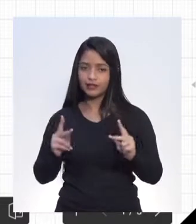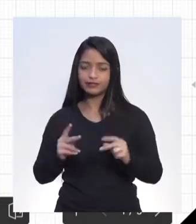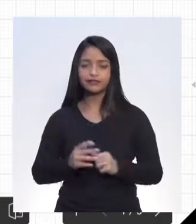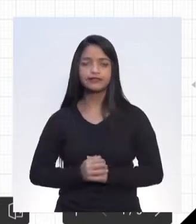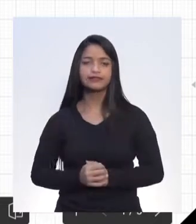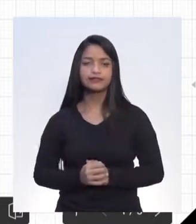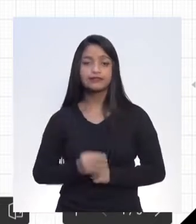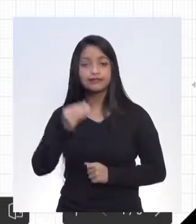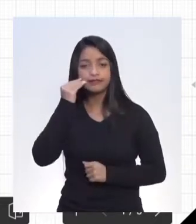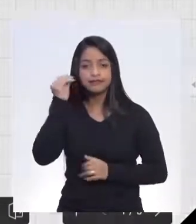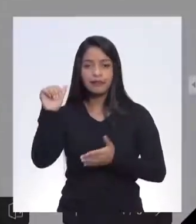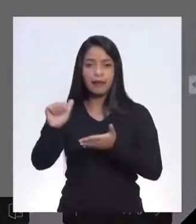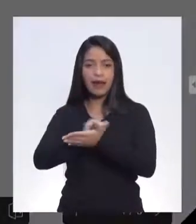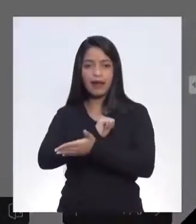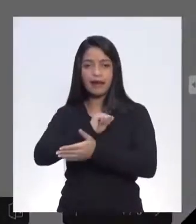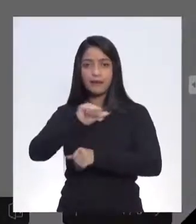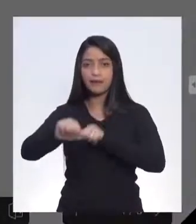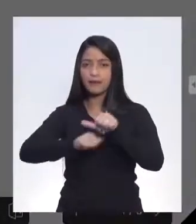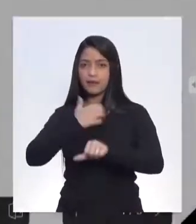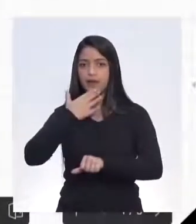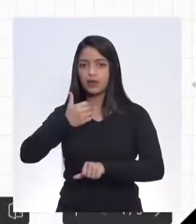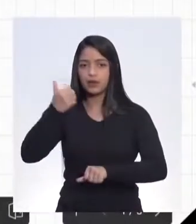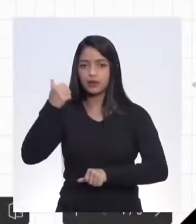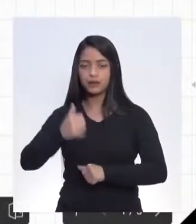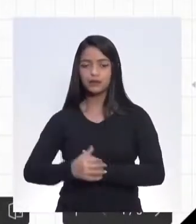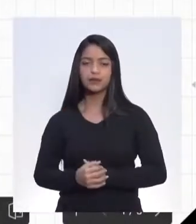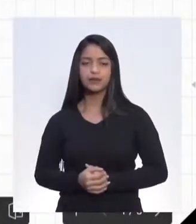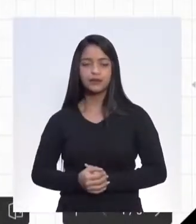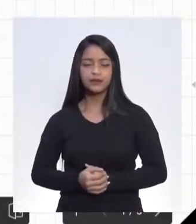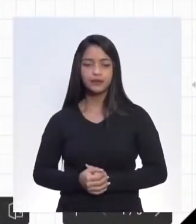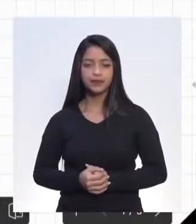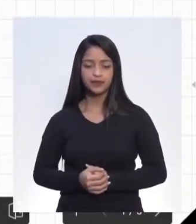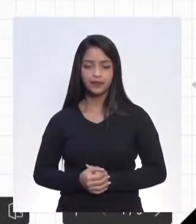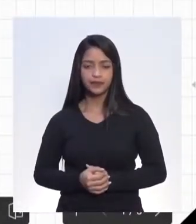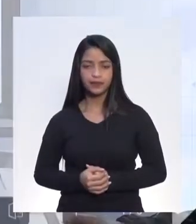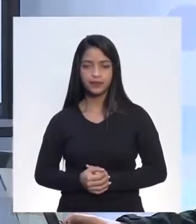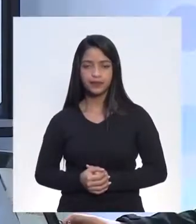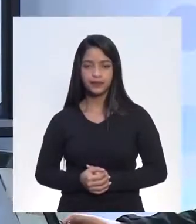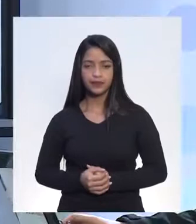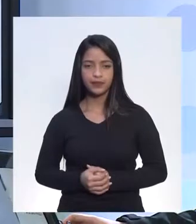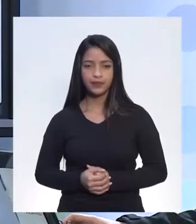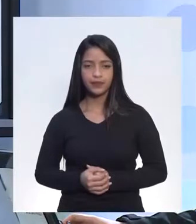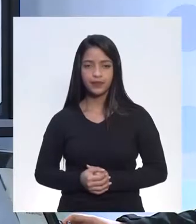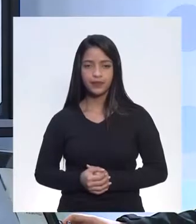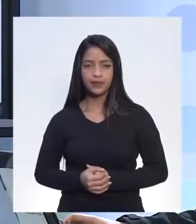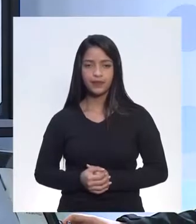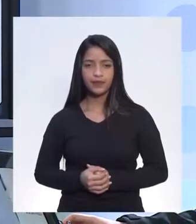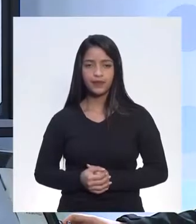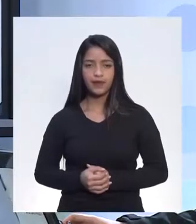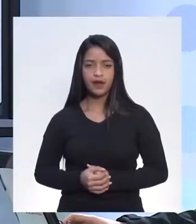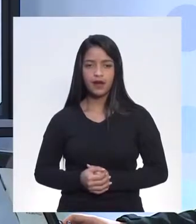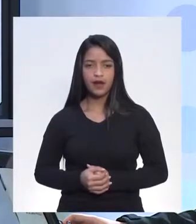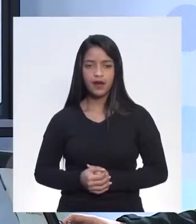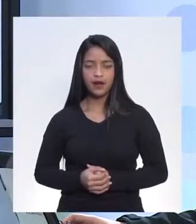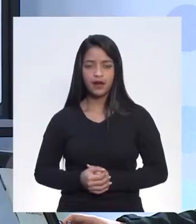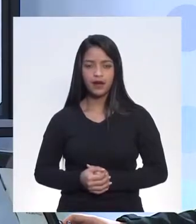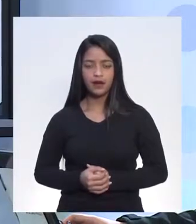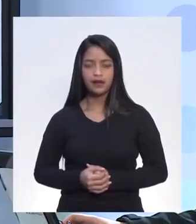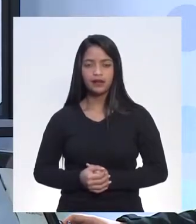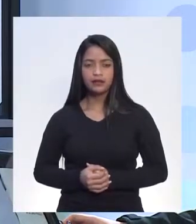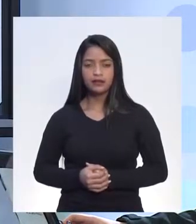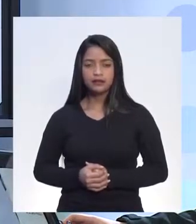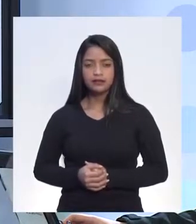apagar aqui para facilitar. Errado. Ok? vou